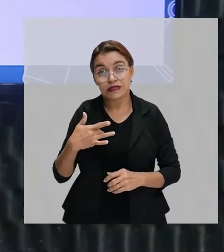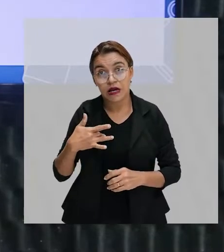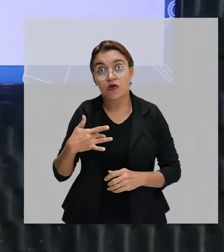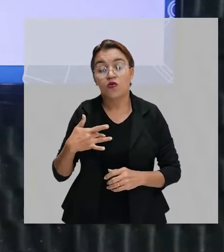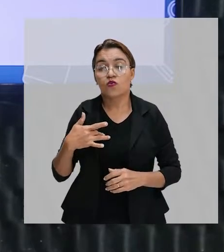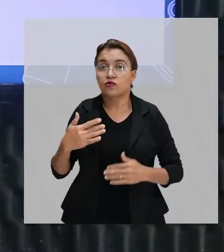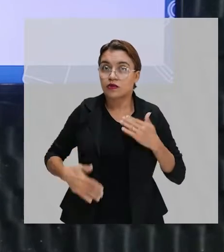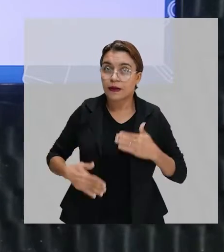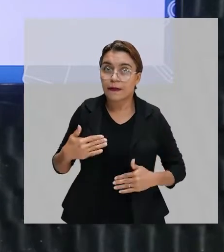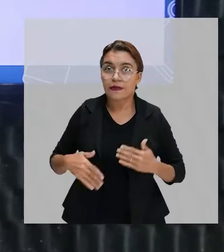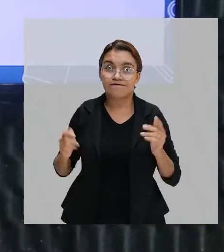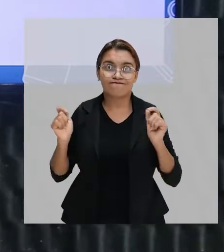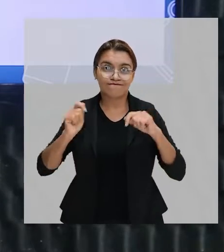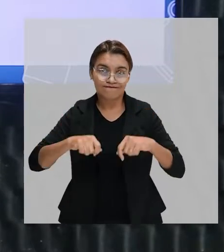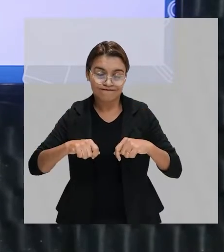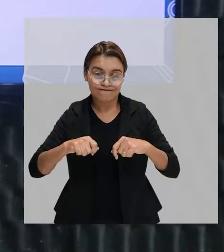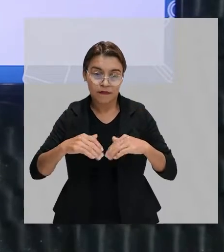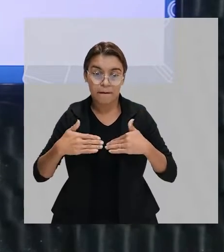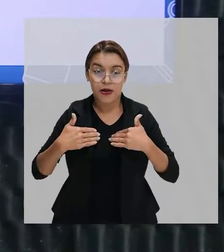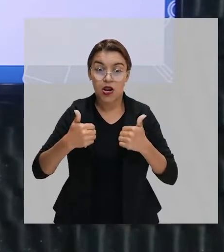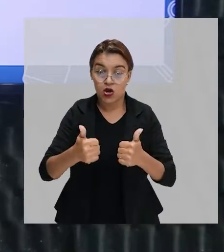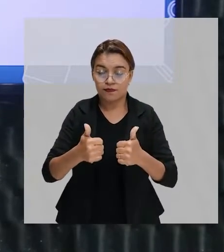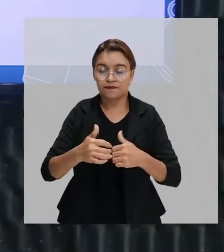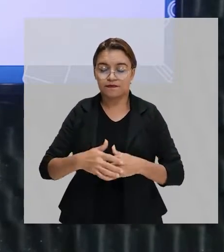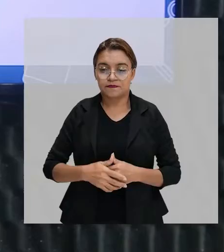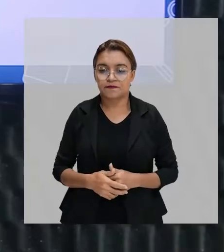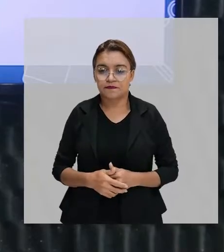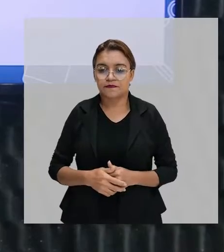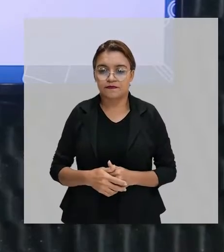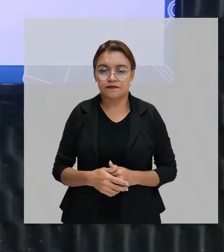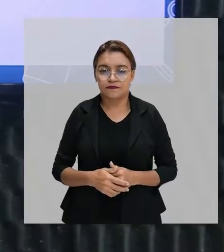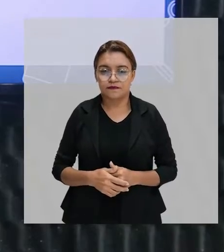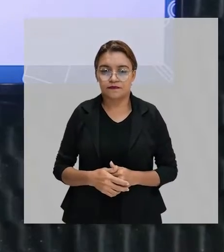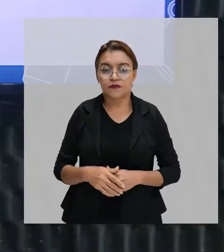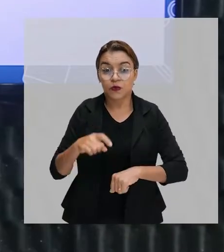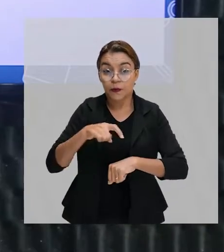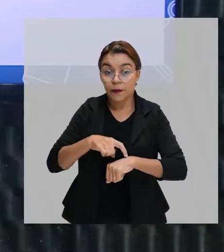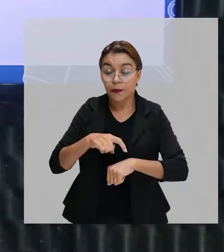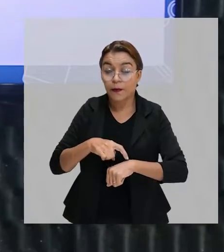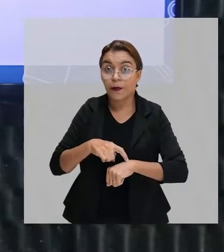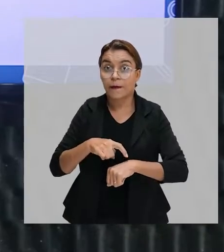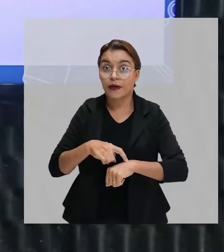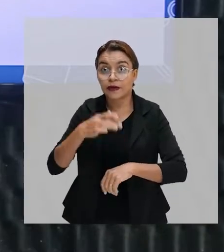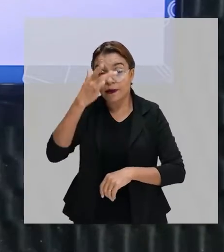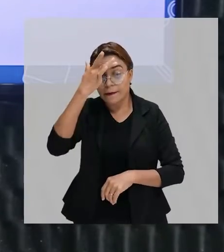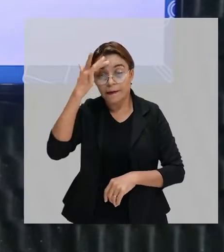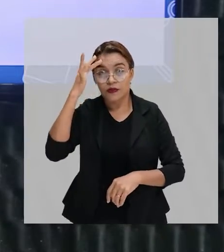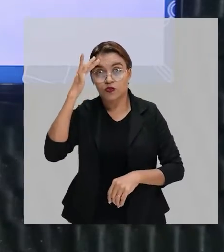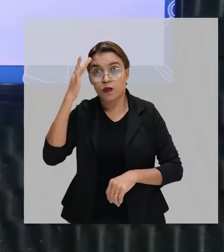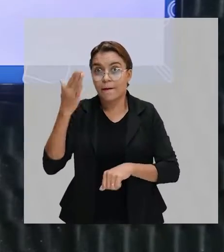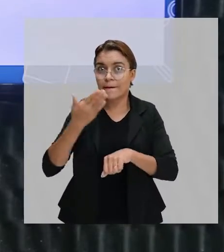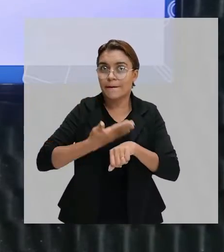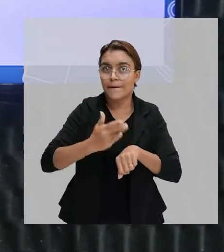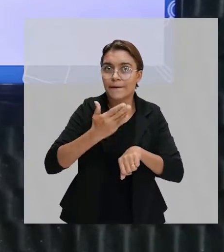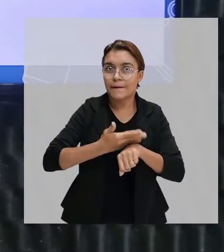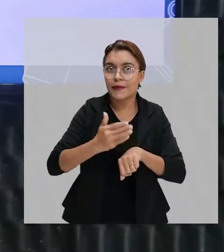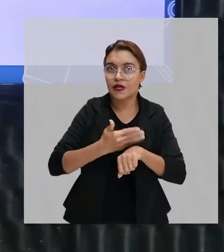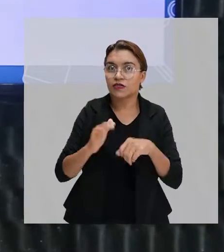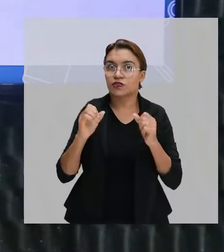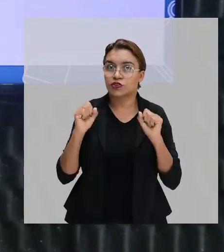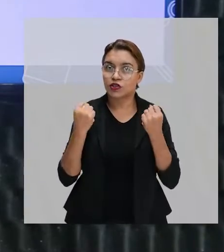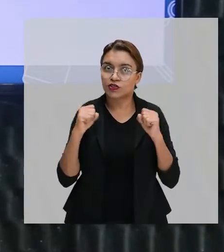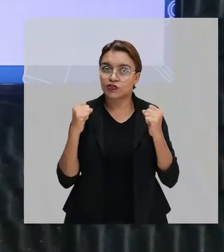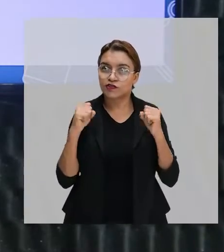físicas do indivíduo Ah então tá aqui ó quando o indivíduo ele ele pratica uma atividade